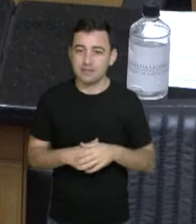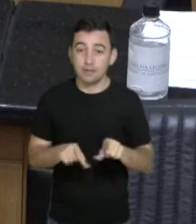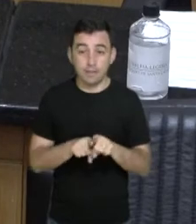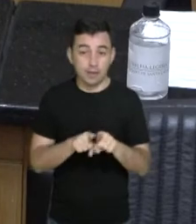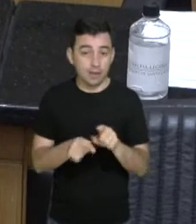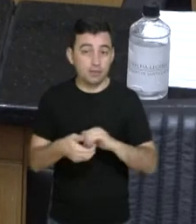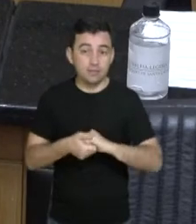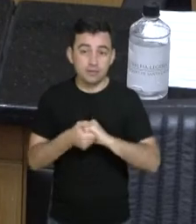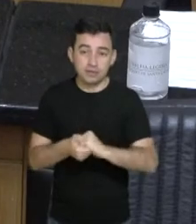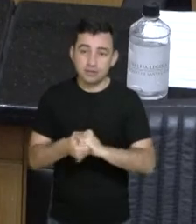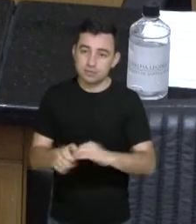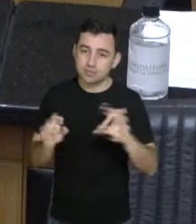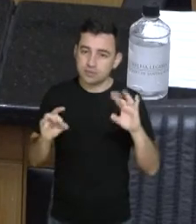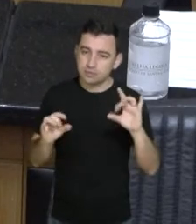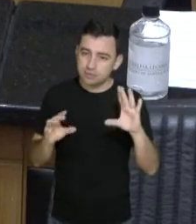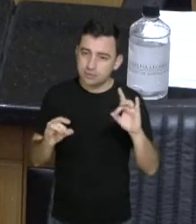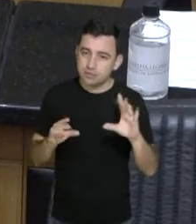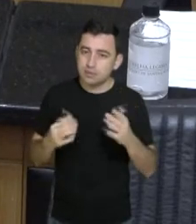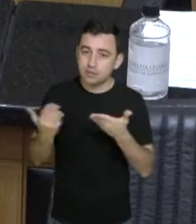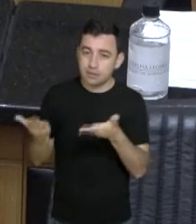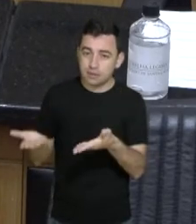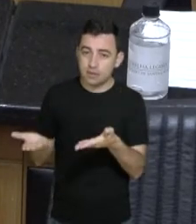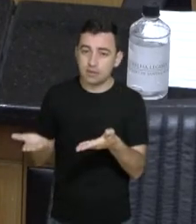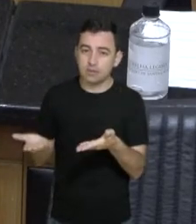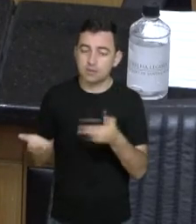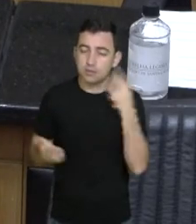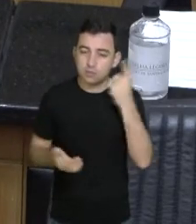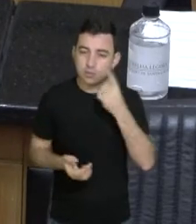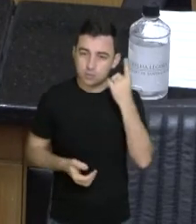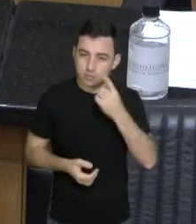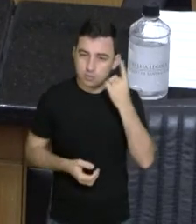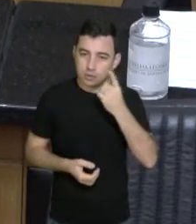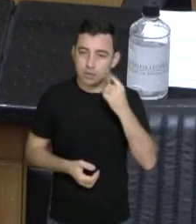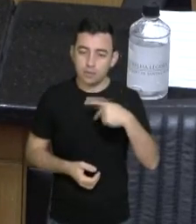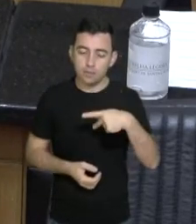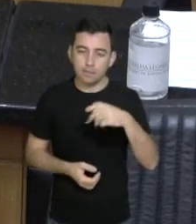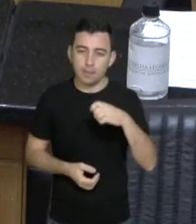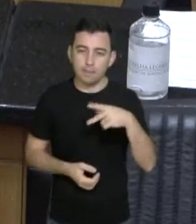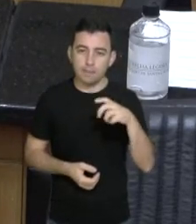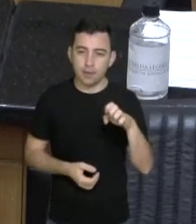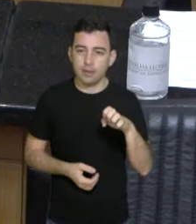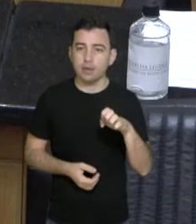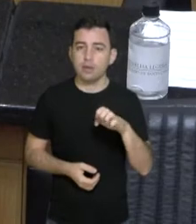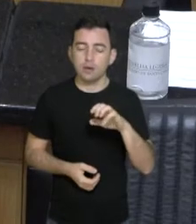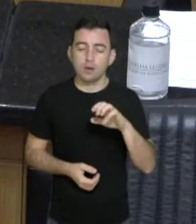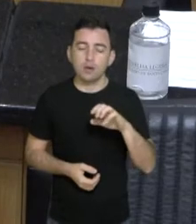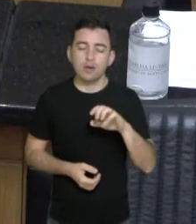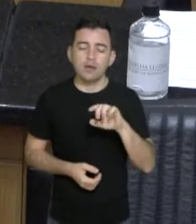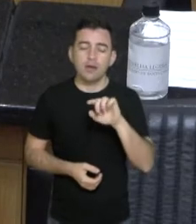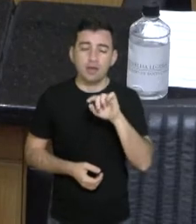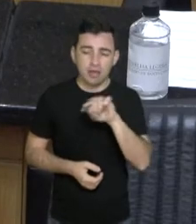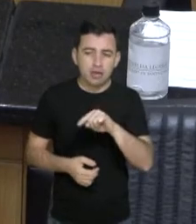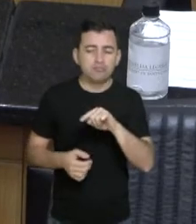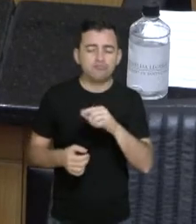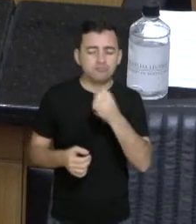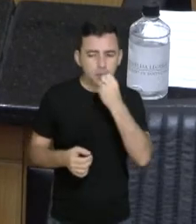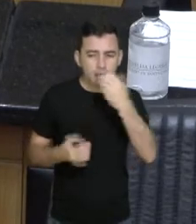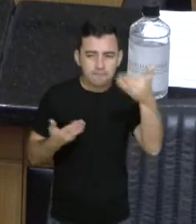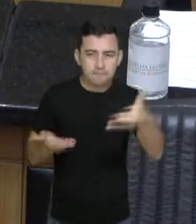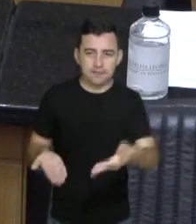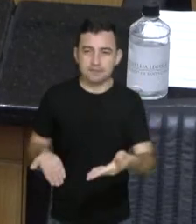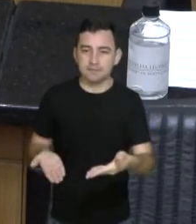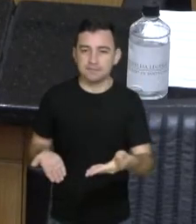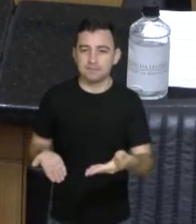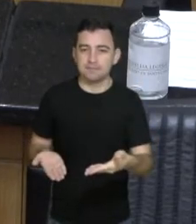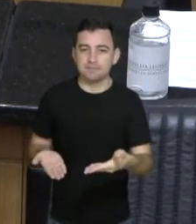de modo muito especial o deputado Pepe Colasso, lhe desejando as boas-vindas. Vossa